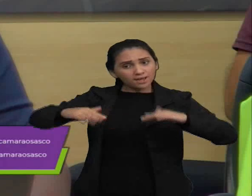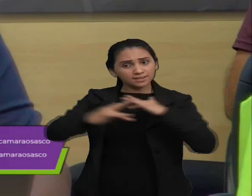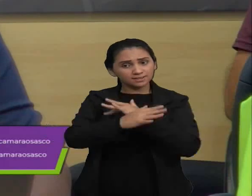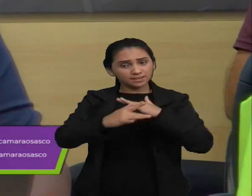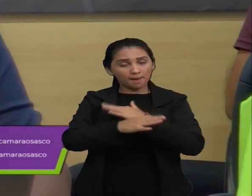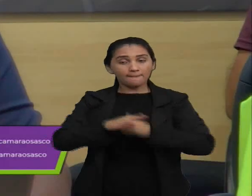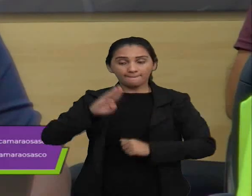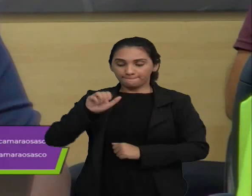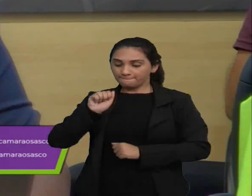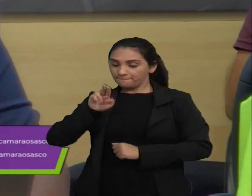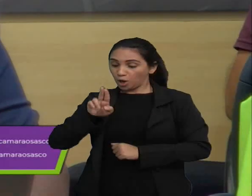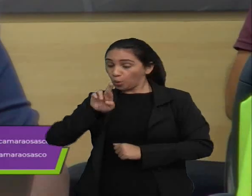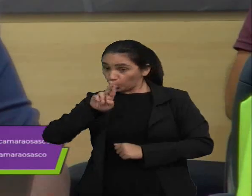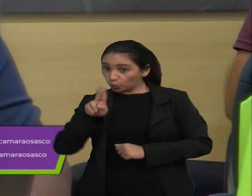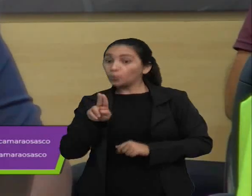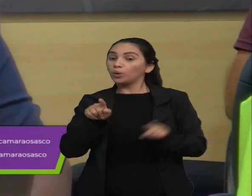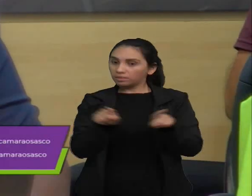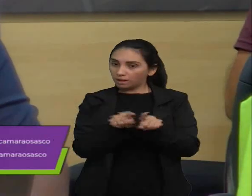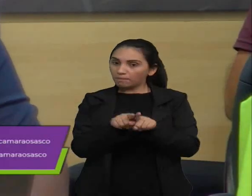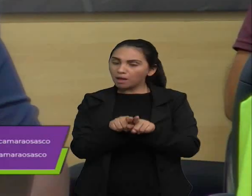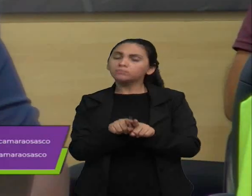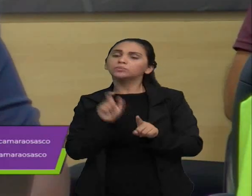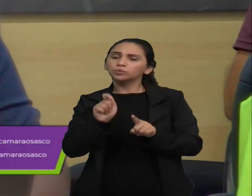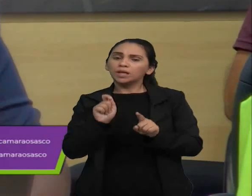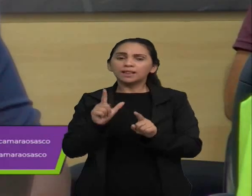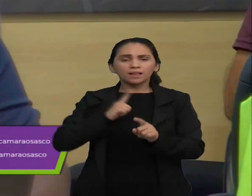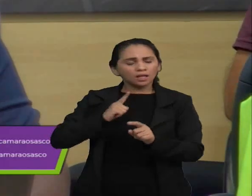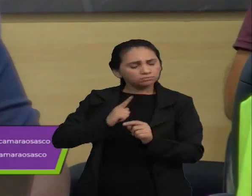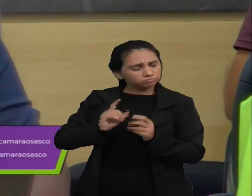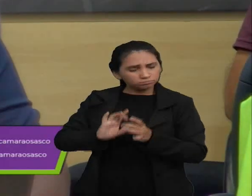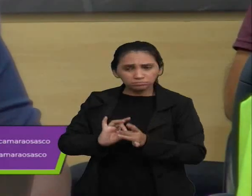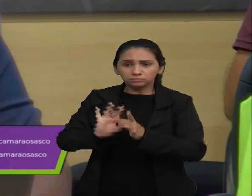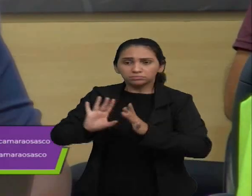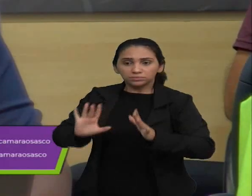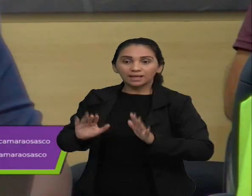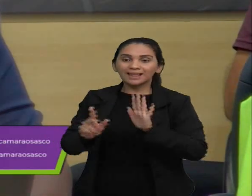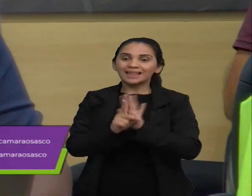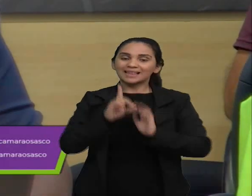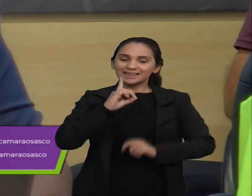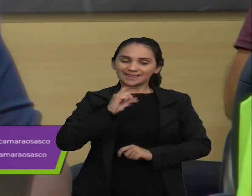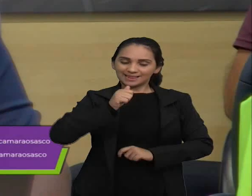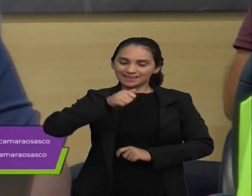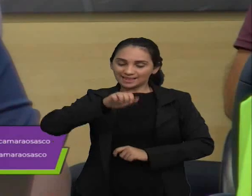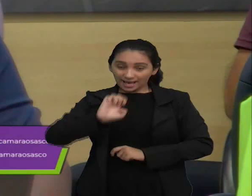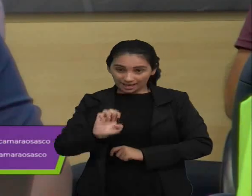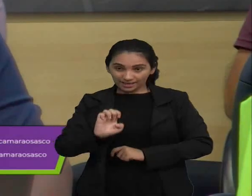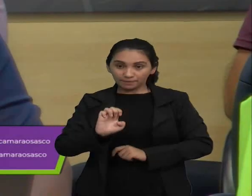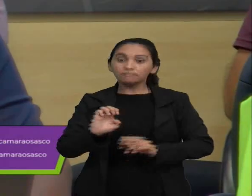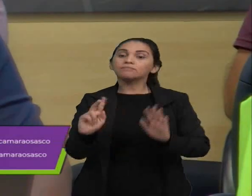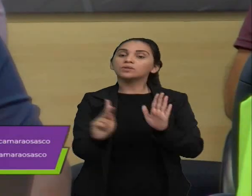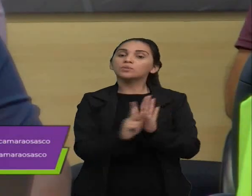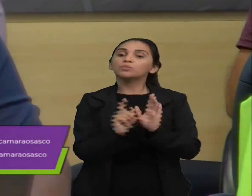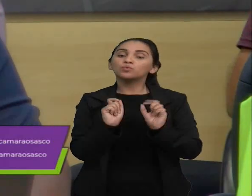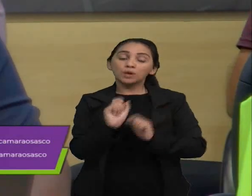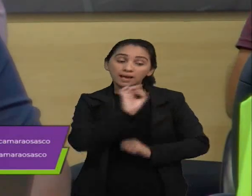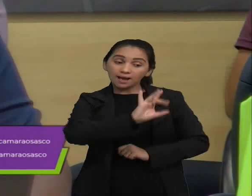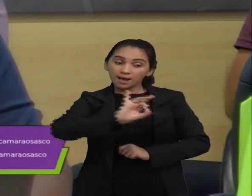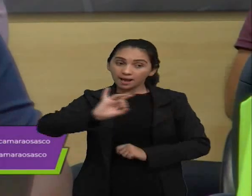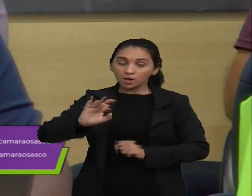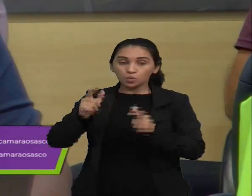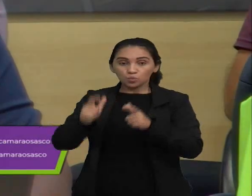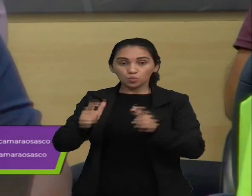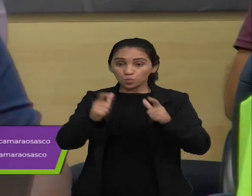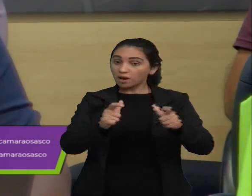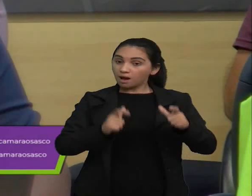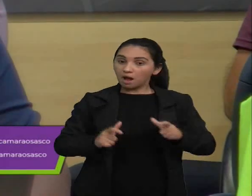caso Bauru e São Caetano do Sul. Esses serviços são mantidos pela DAE, Departamento de Água e Esgoto, de cada município, que são